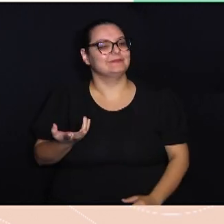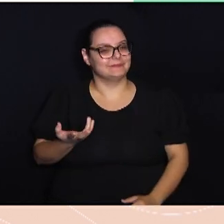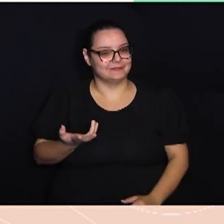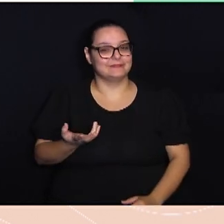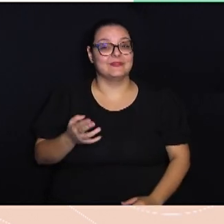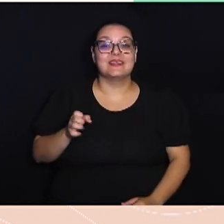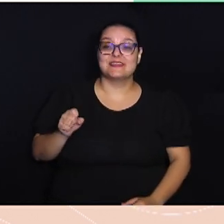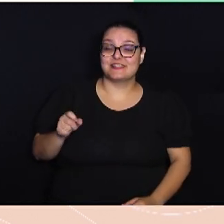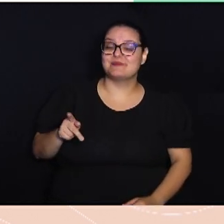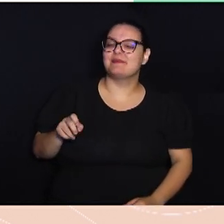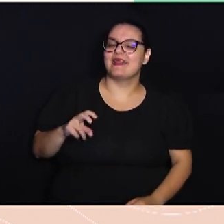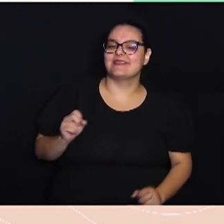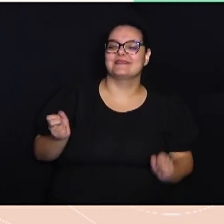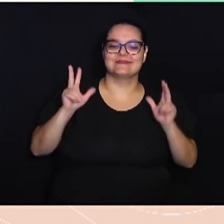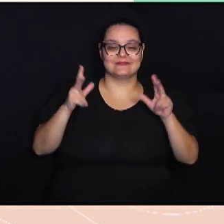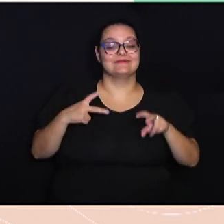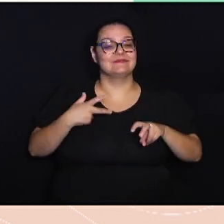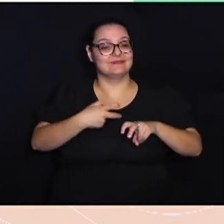preço sobe,